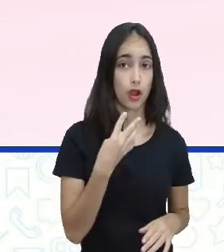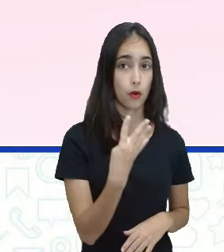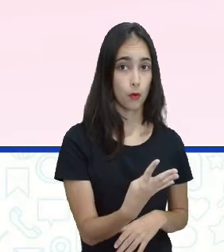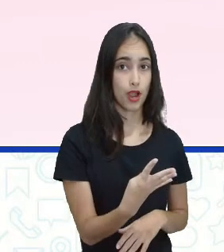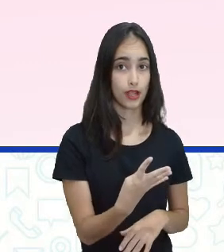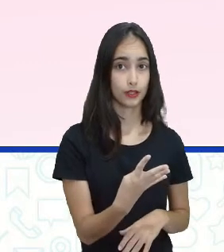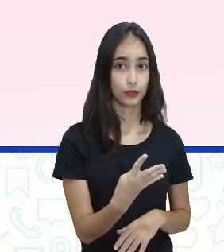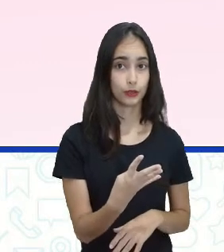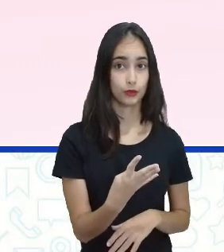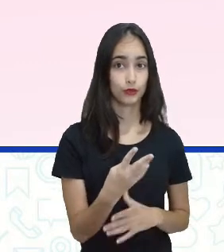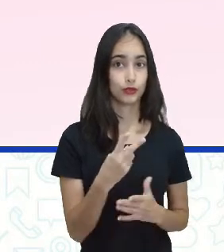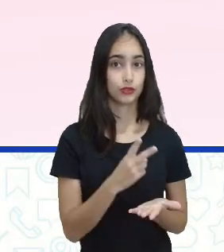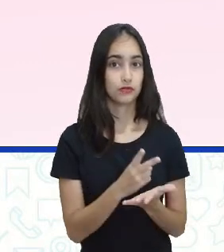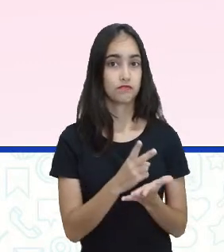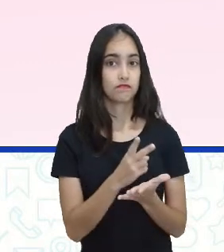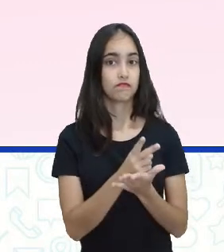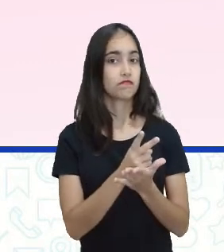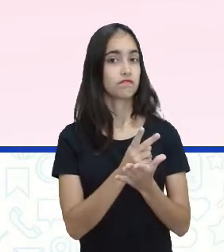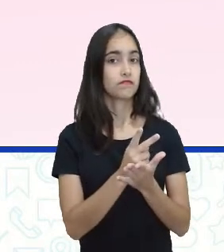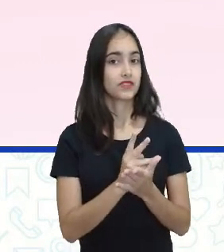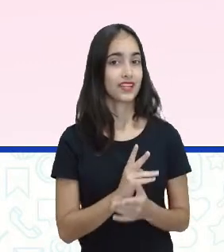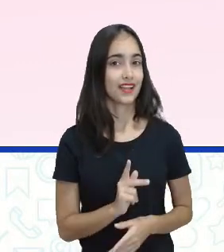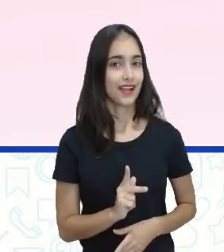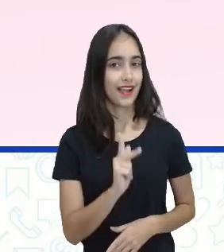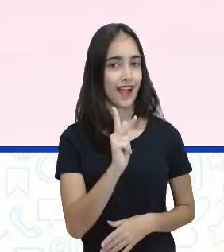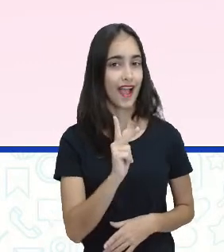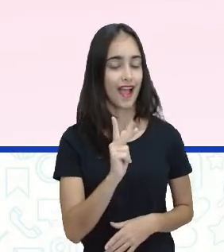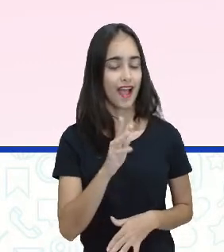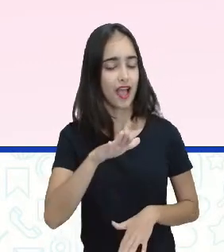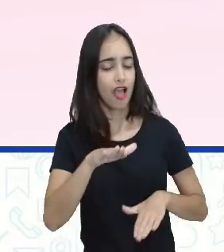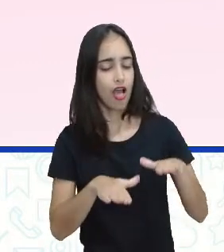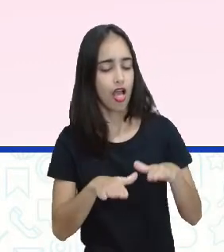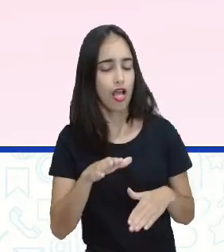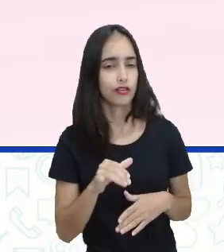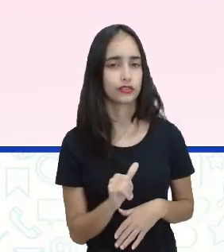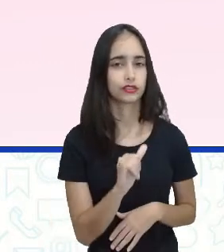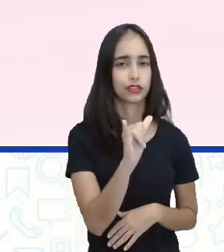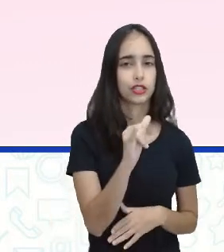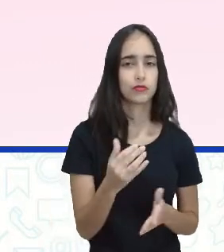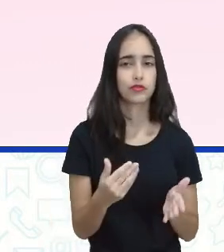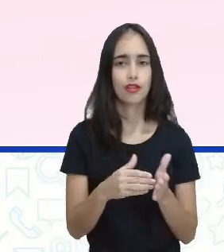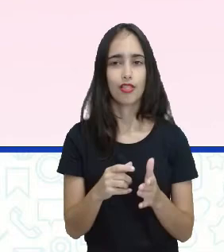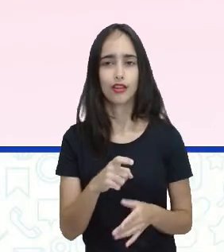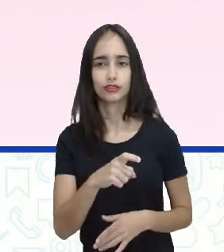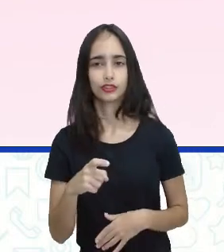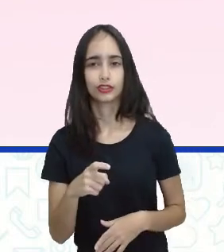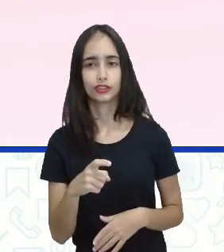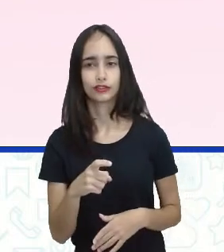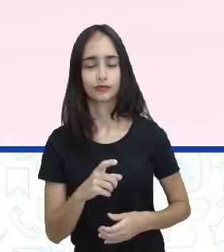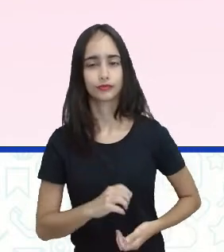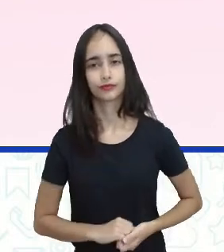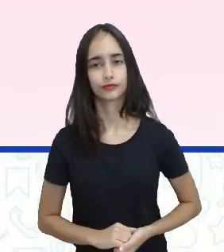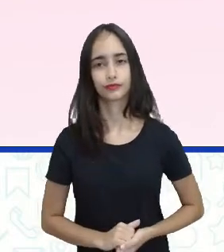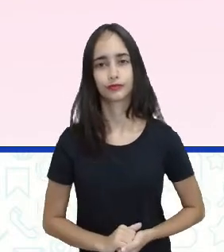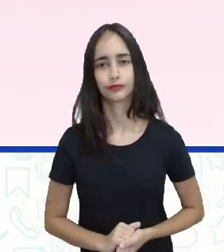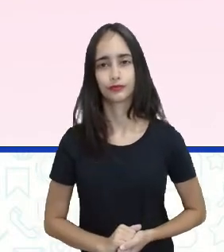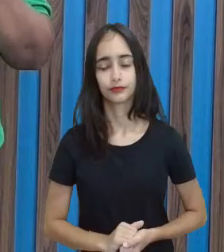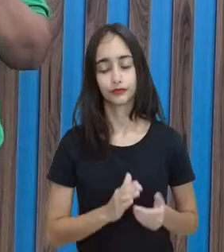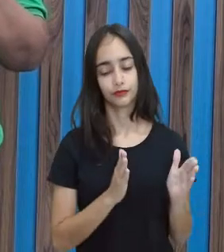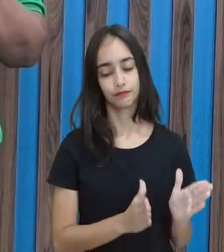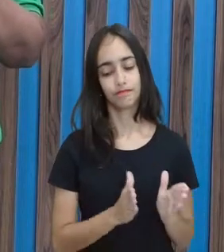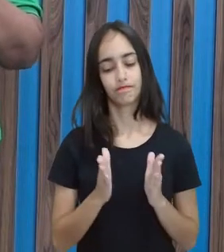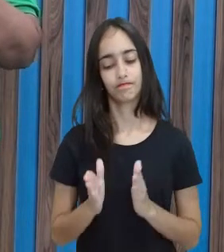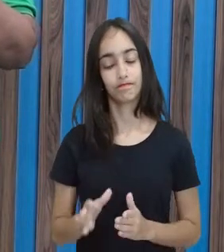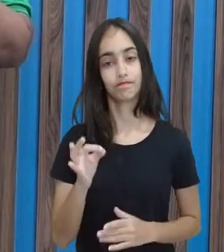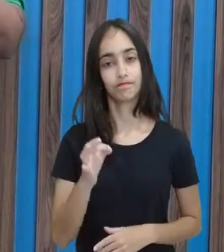de proporção k entre y e x, nesta ordem. Vamos